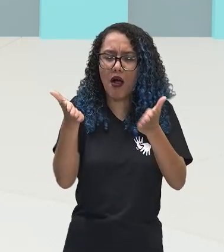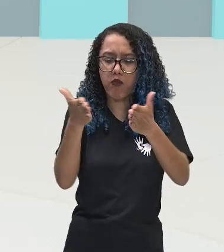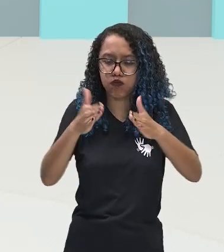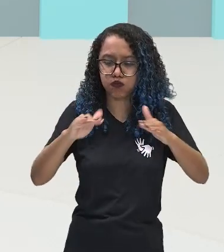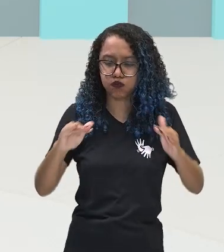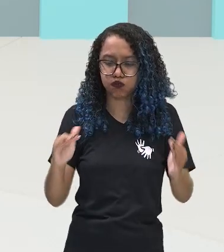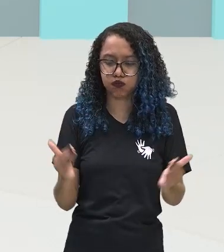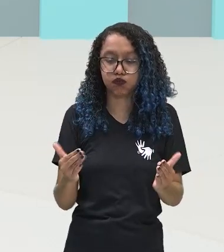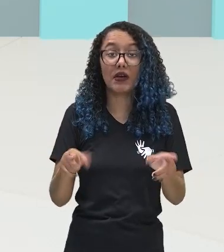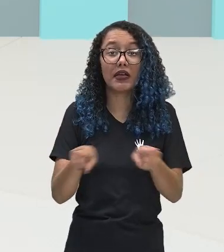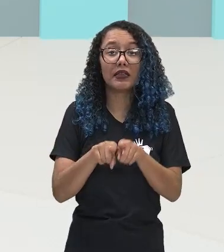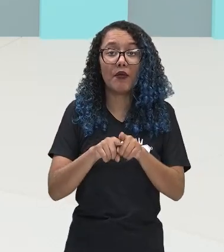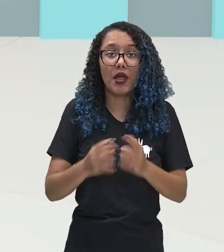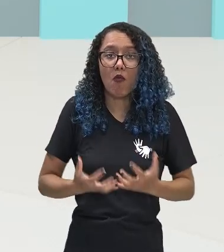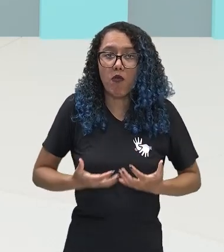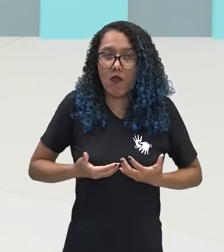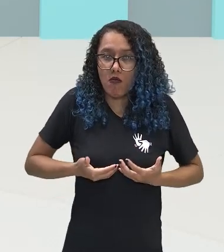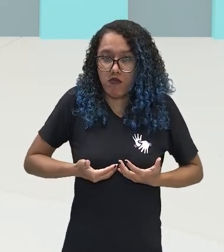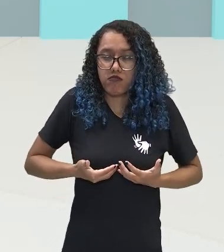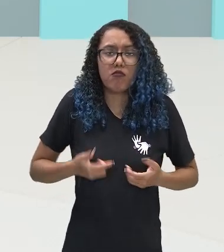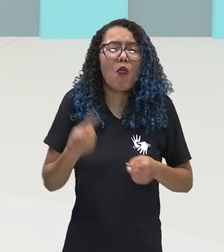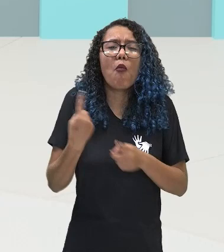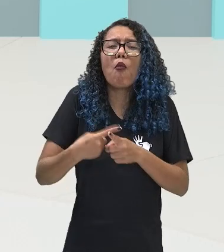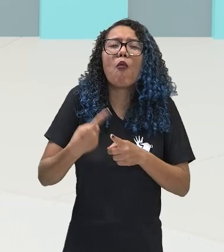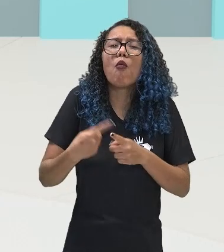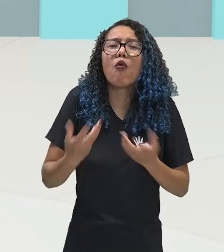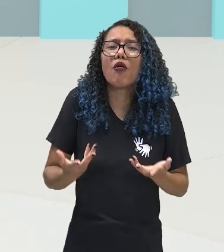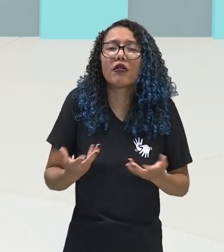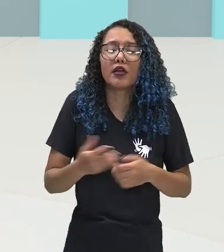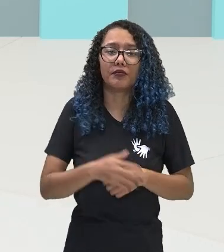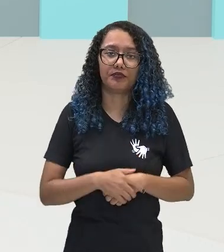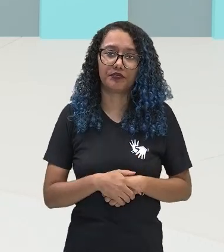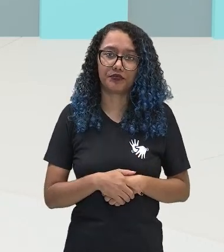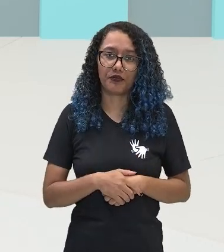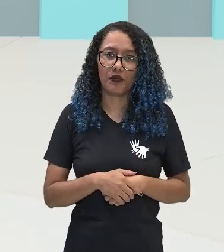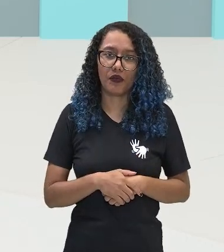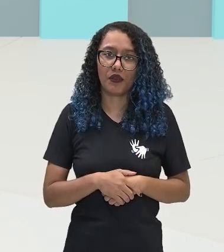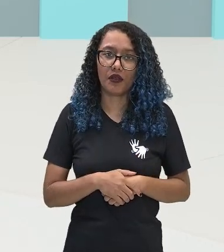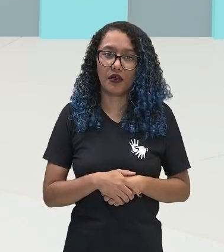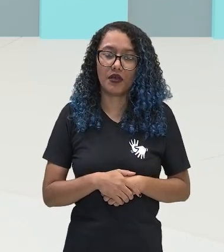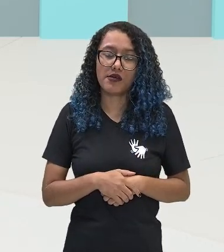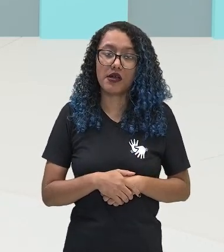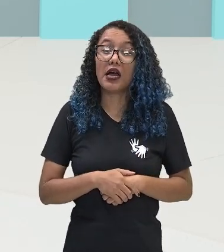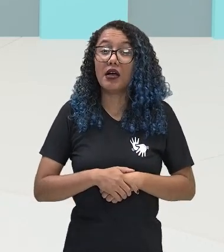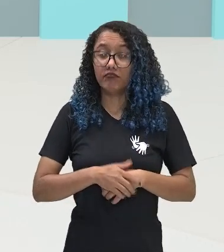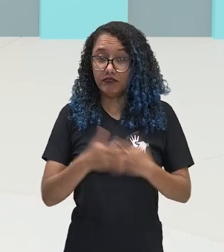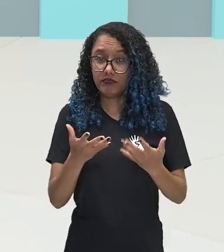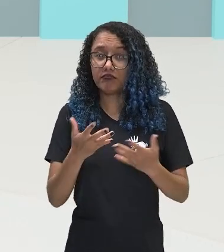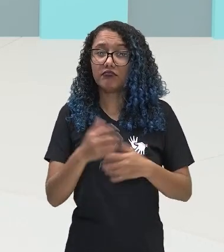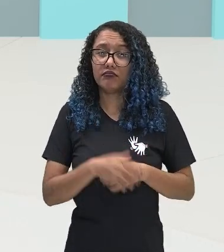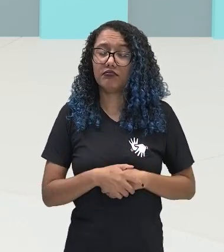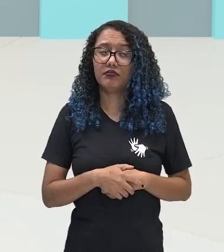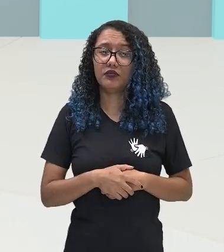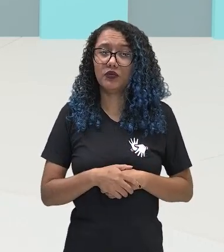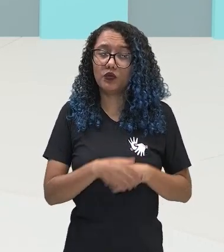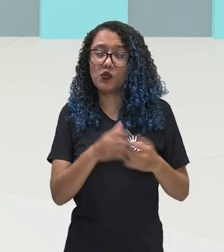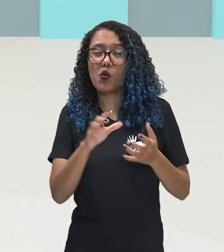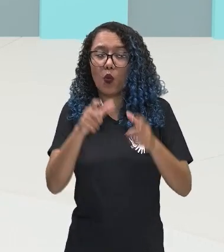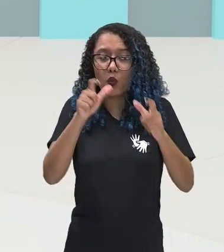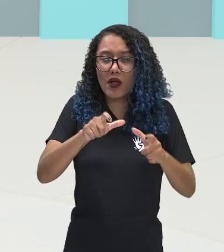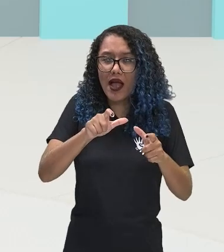seios né justamente porque a natureza adaptou o corpo da mulher para armazenar gordura